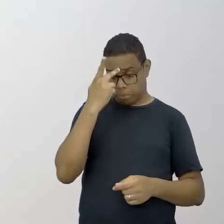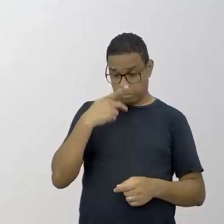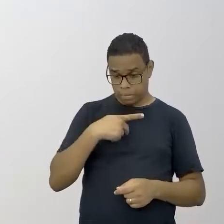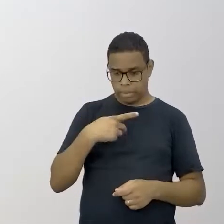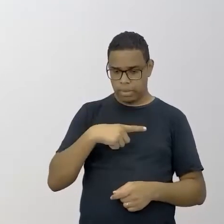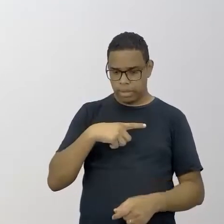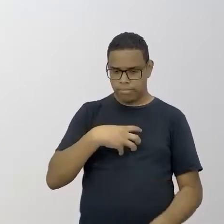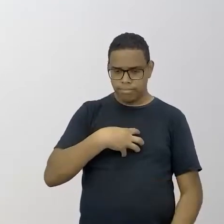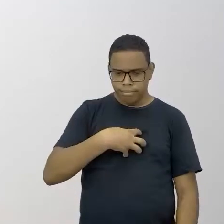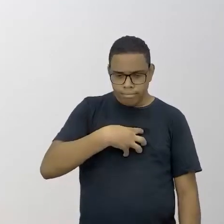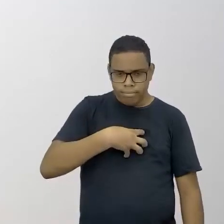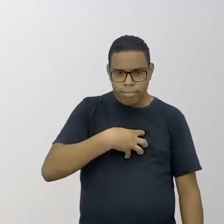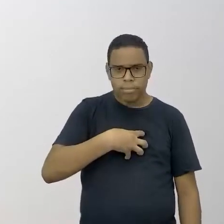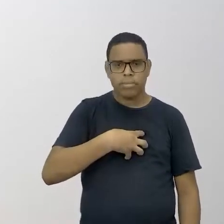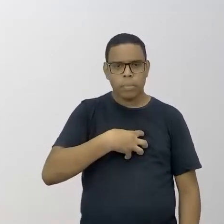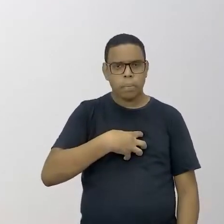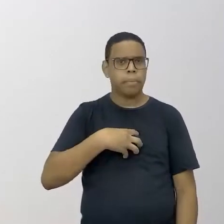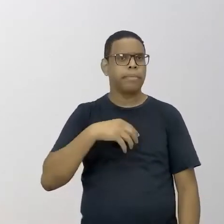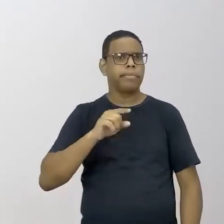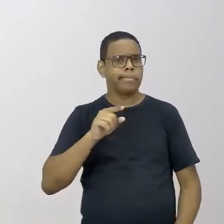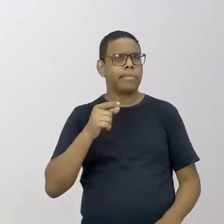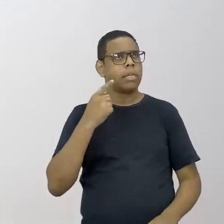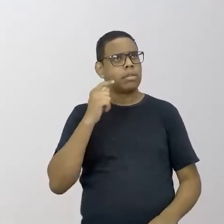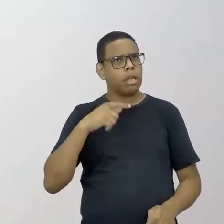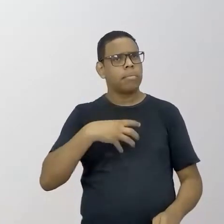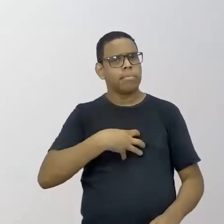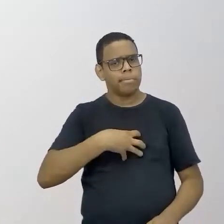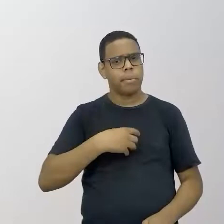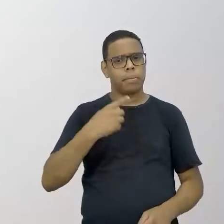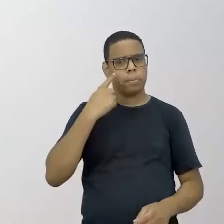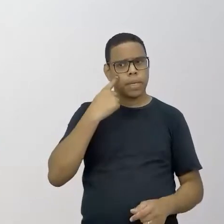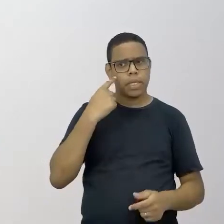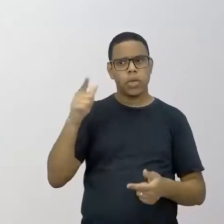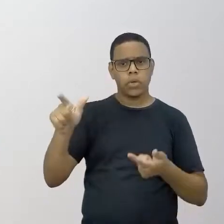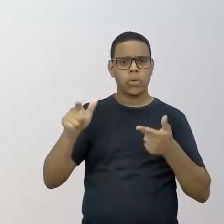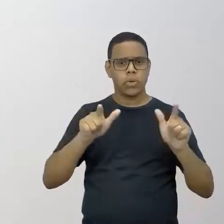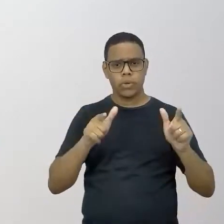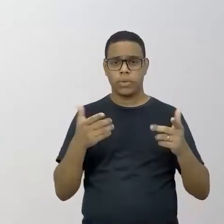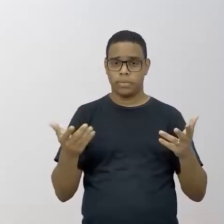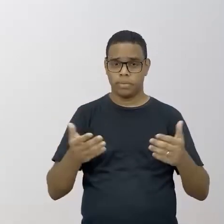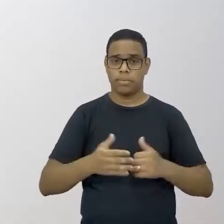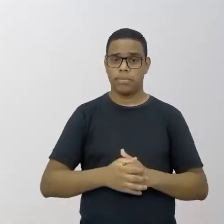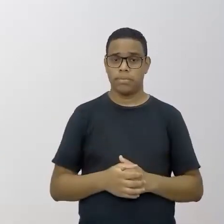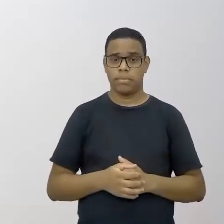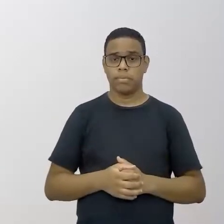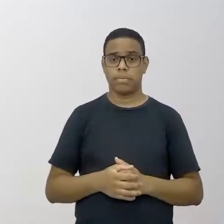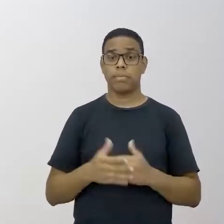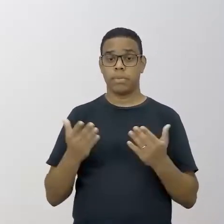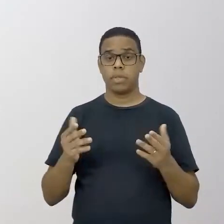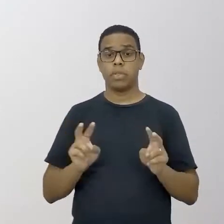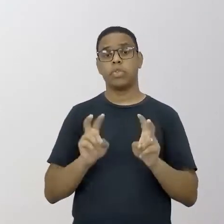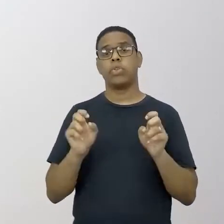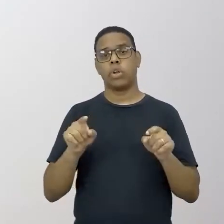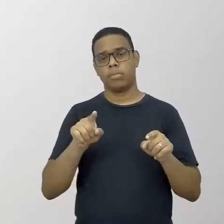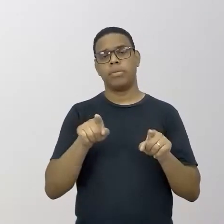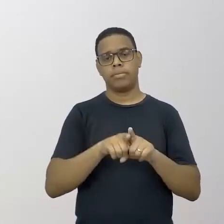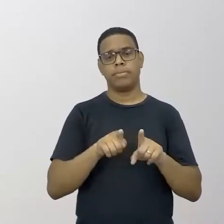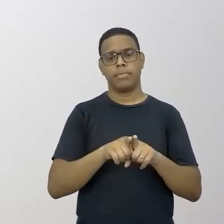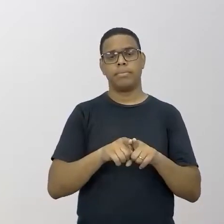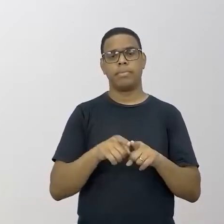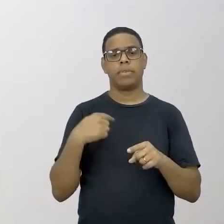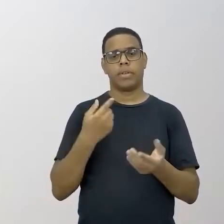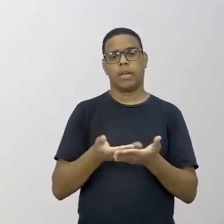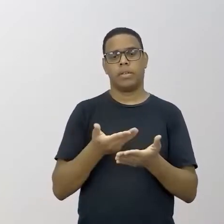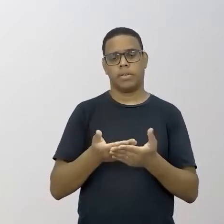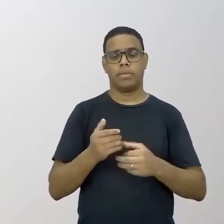seu lugar e fazer pensar uma outra realidade possível, né? Então é sobre isso também a